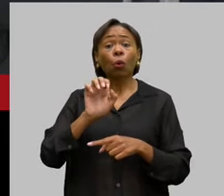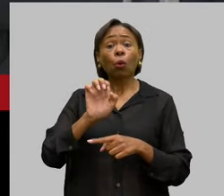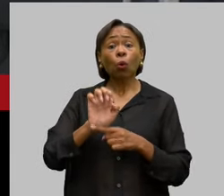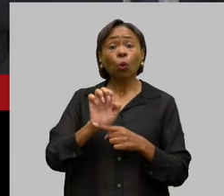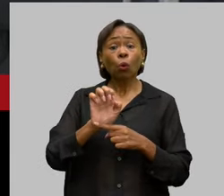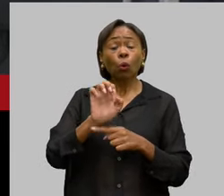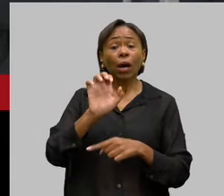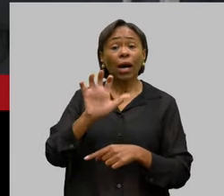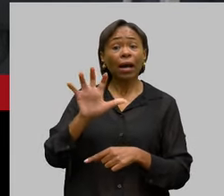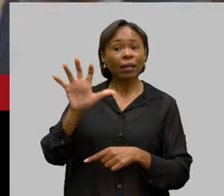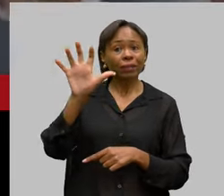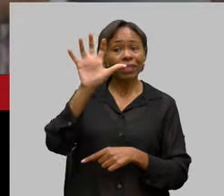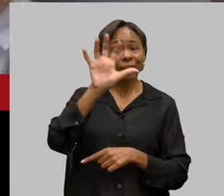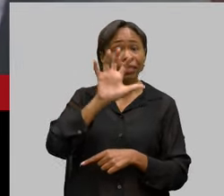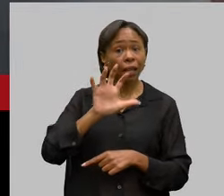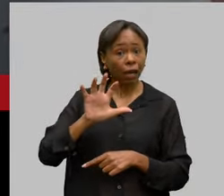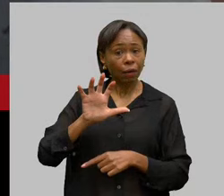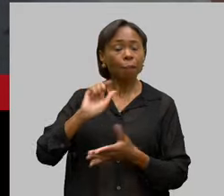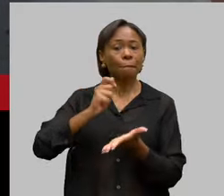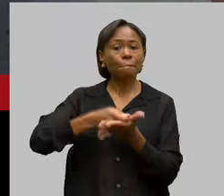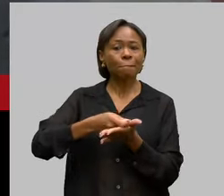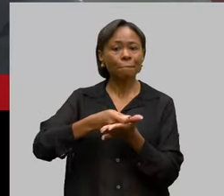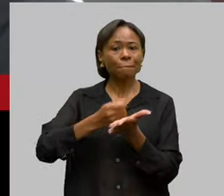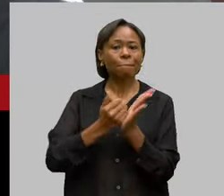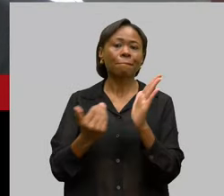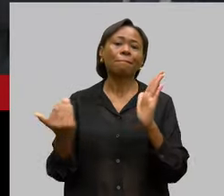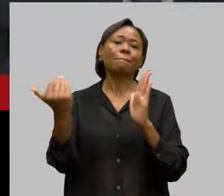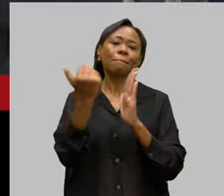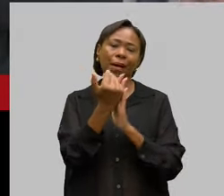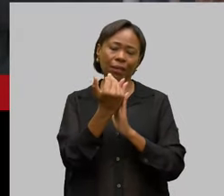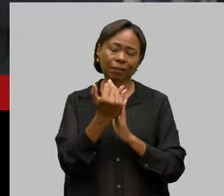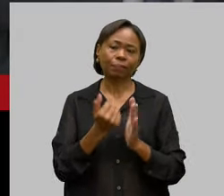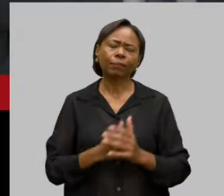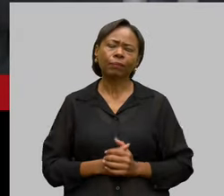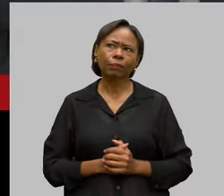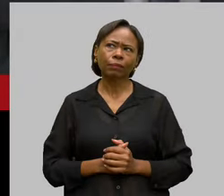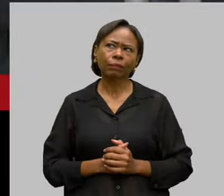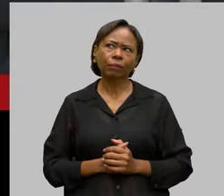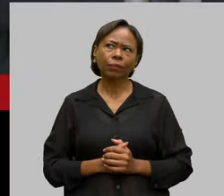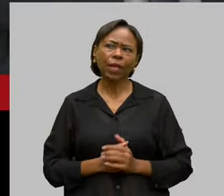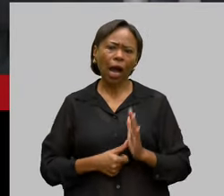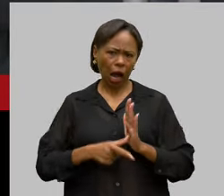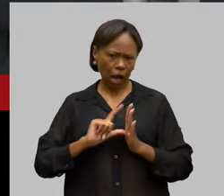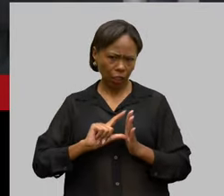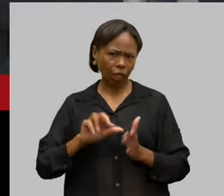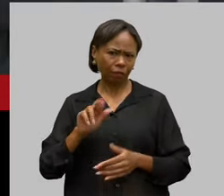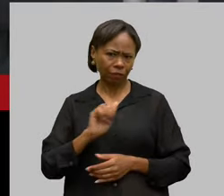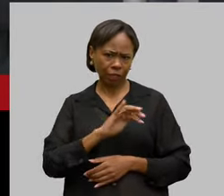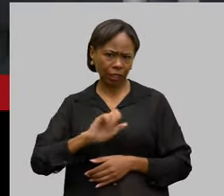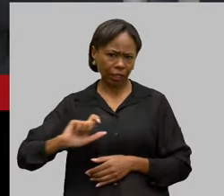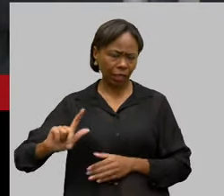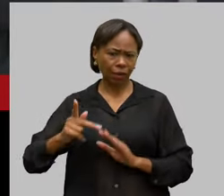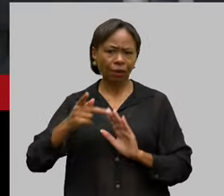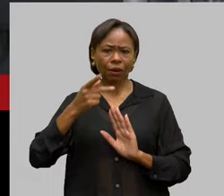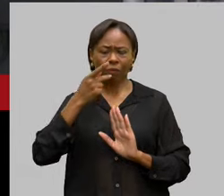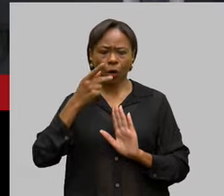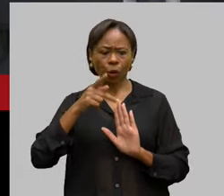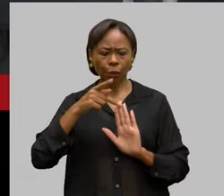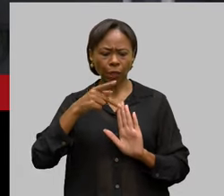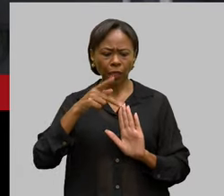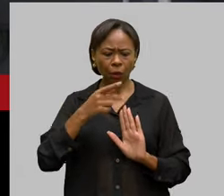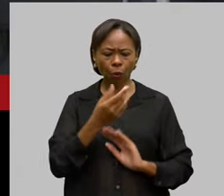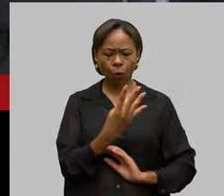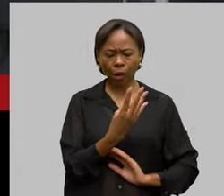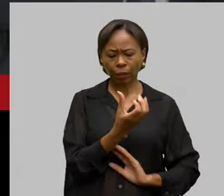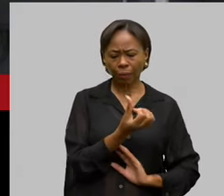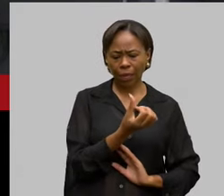entrar nessa questão do equilíbrio Rafael falou aqui da portaria 464 que ela se repete na um 467 você não